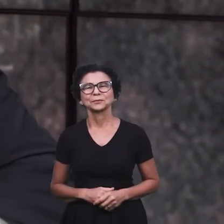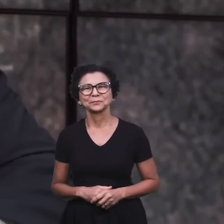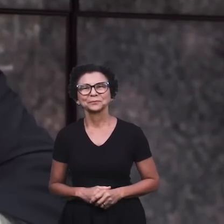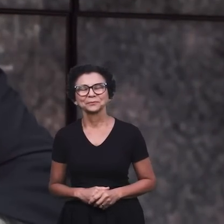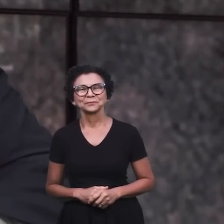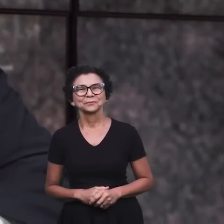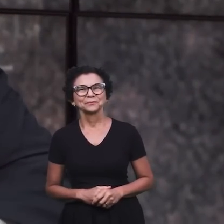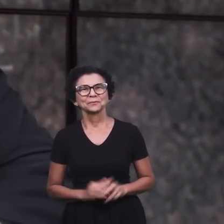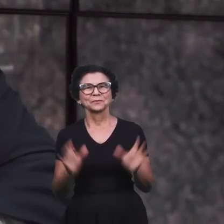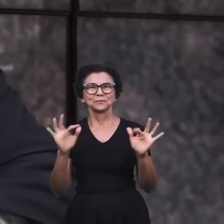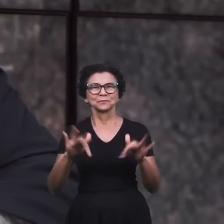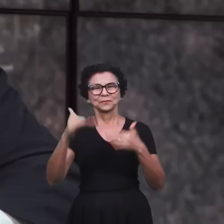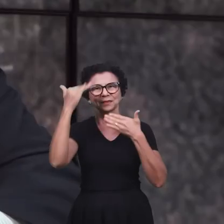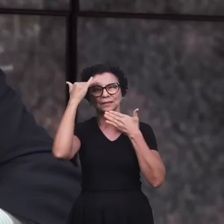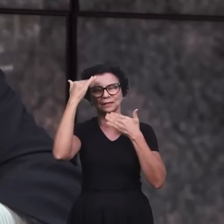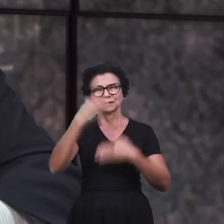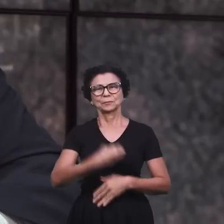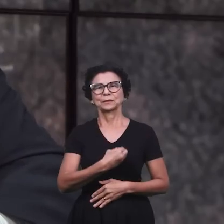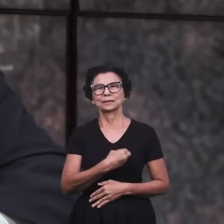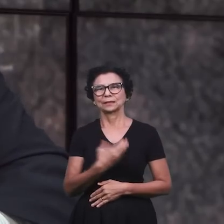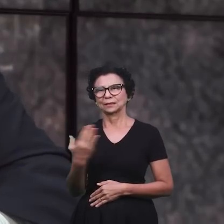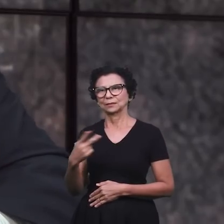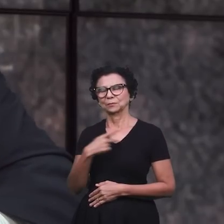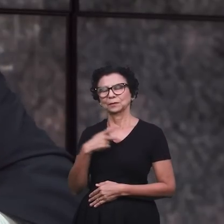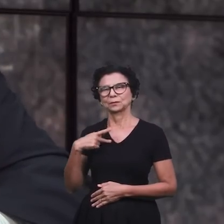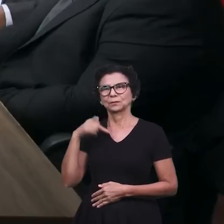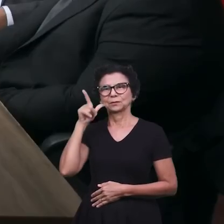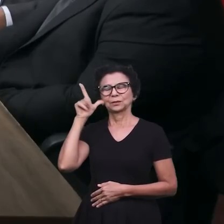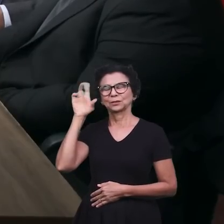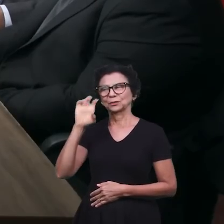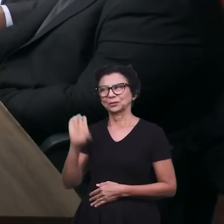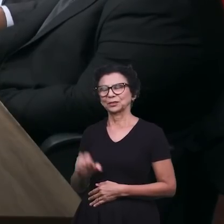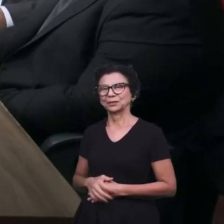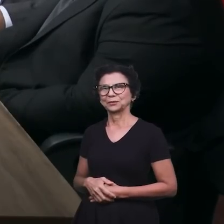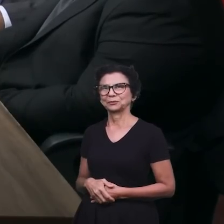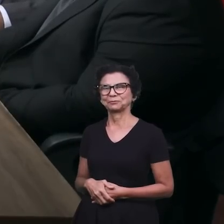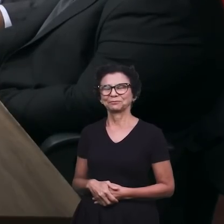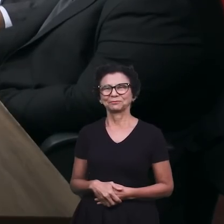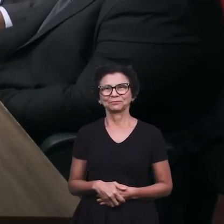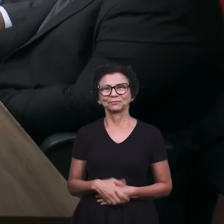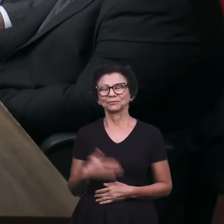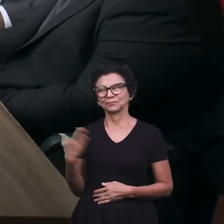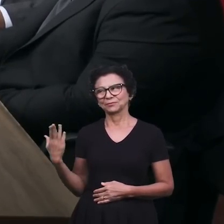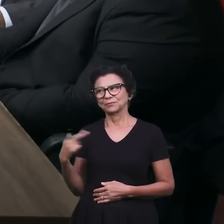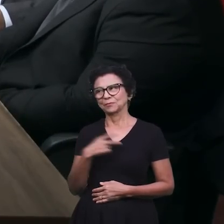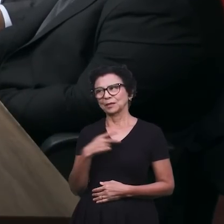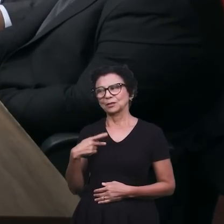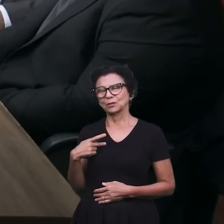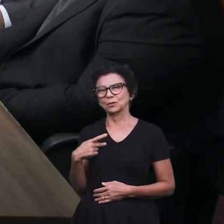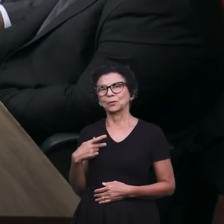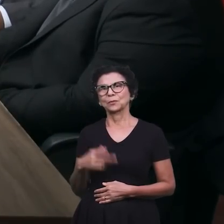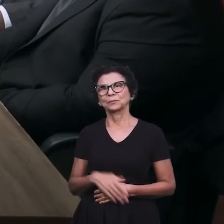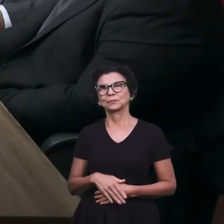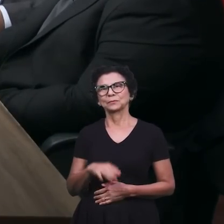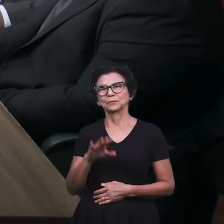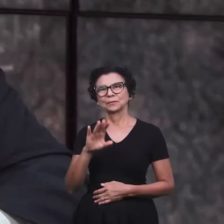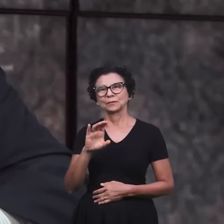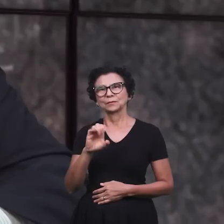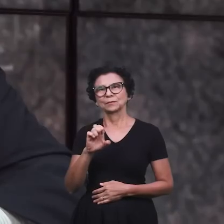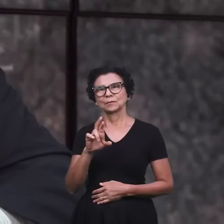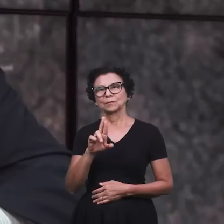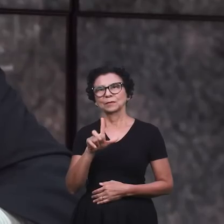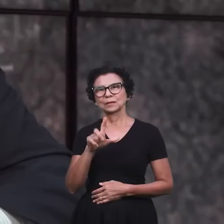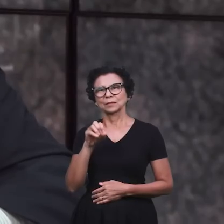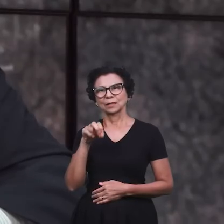aqui este episódio agradecendo a presença do pastor Luiz Eugênio, agradecendo a presença do pastor Serlon. Amém. E também